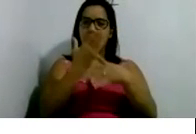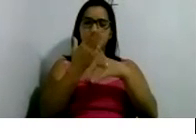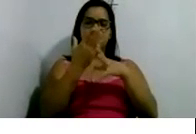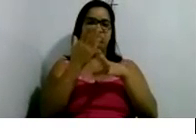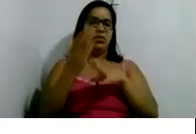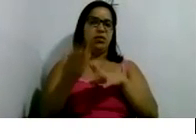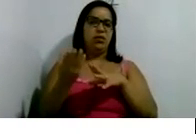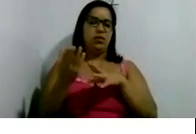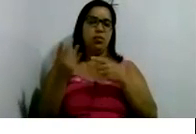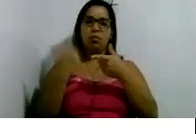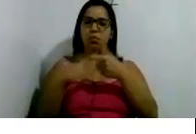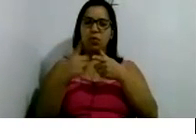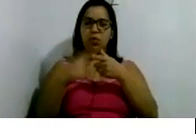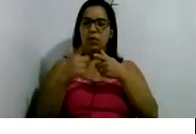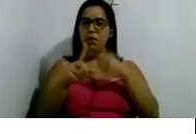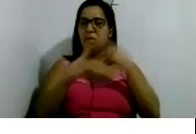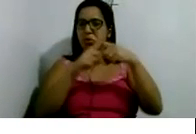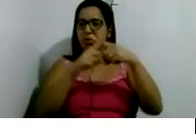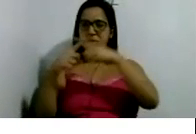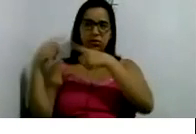anormalidade cromossômica.